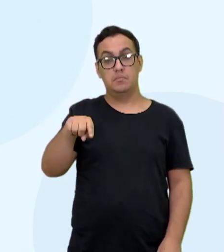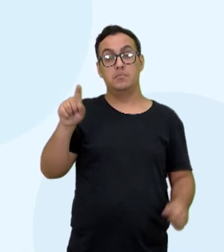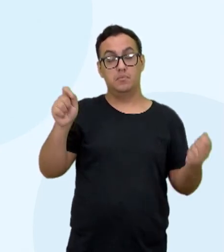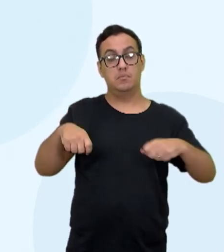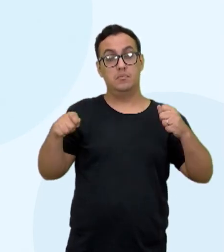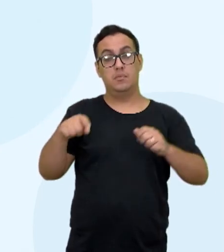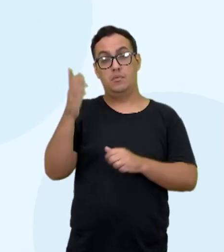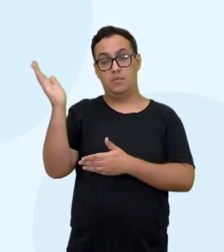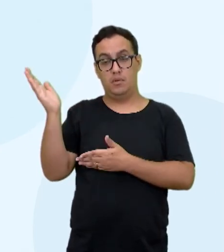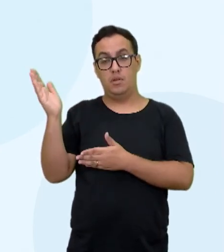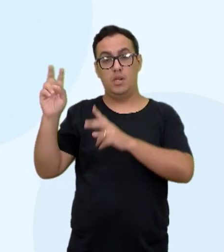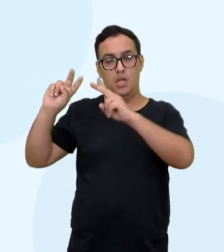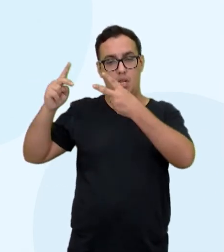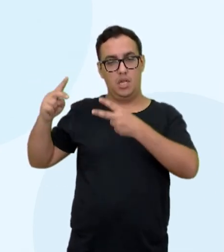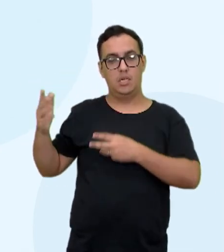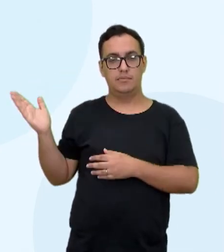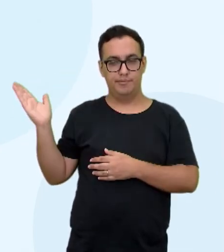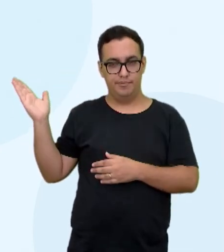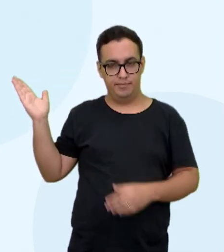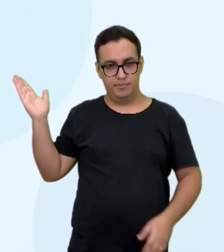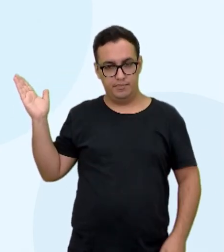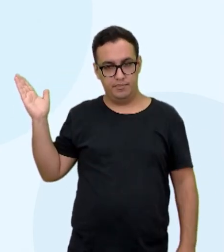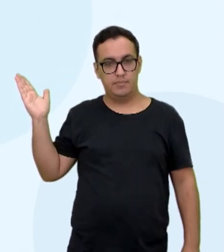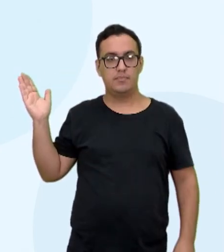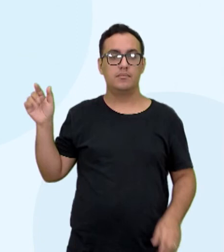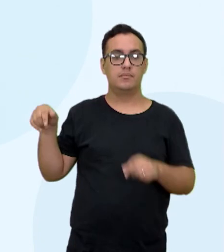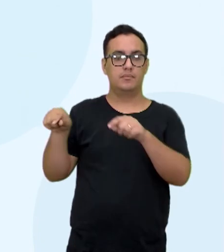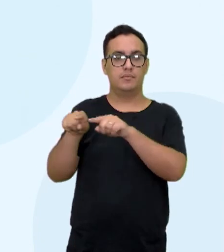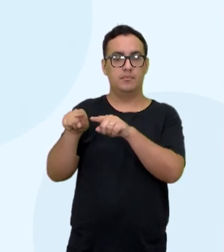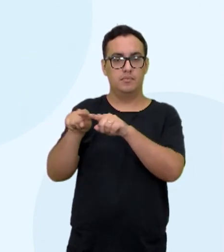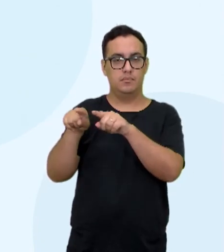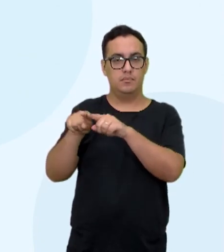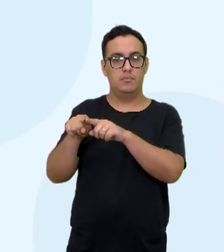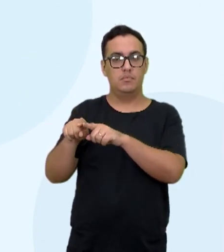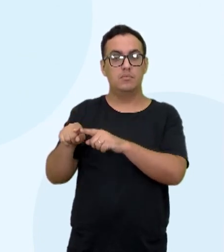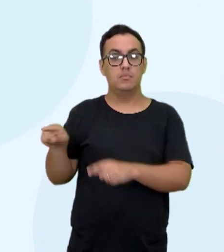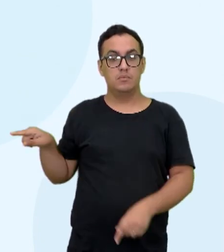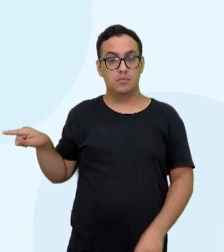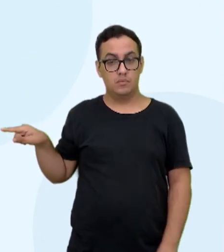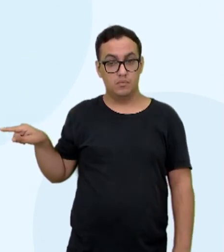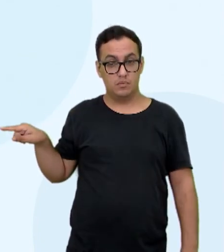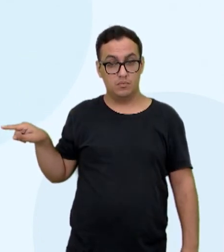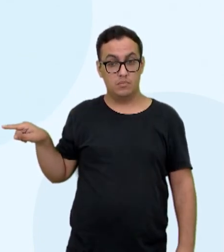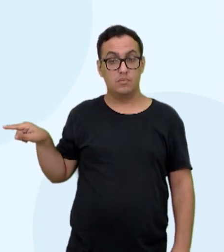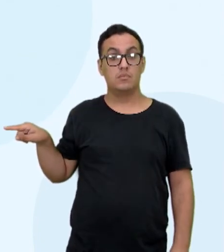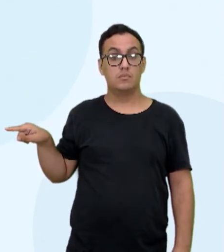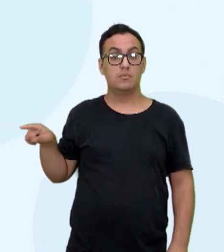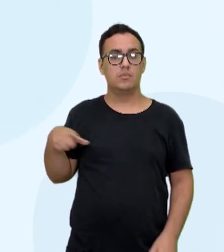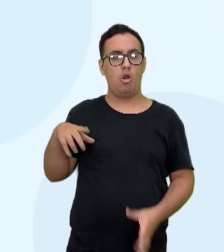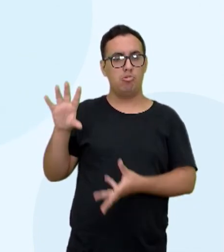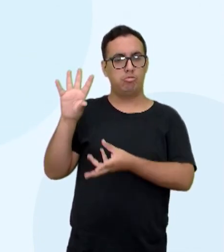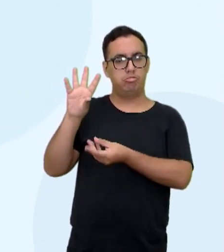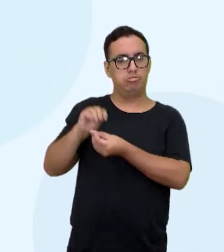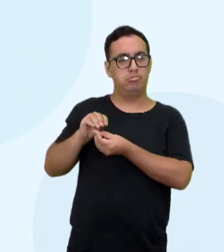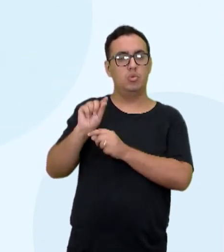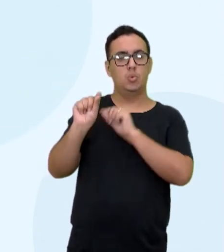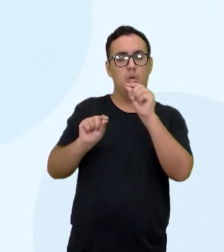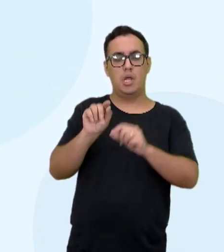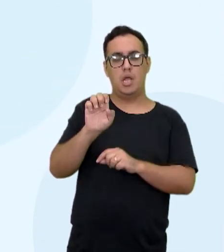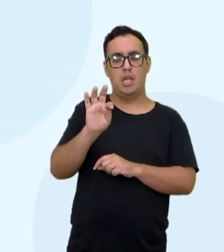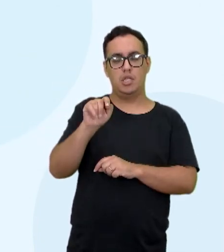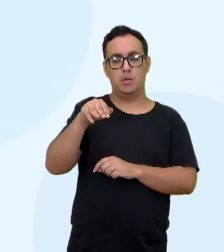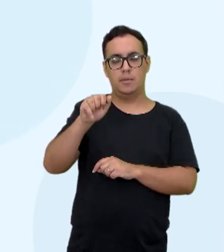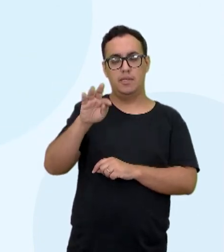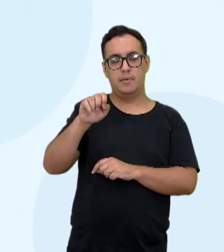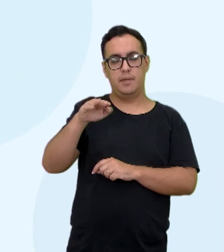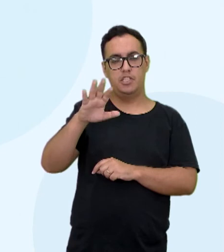também para quem quiser ver um vídeo fazendo uma síntese, né, do que seja etnomatemática, também